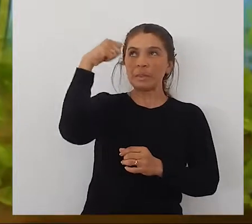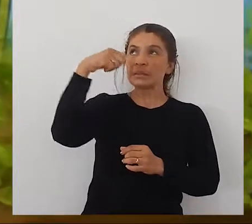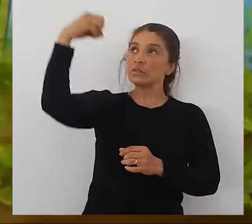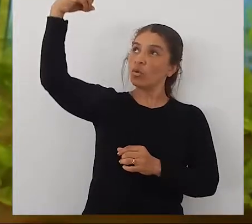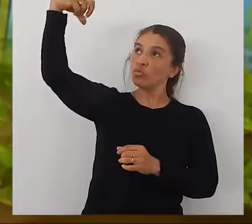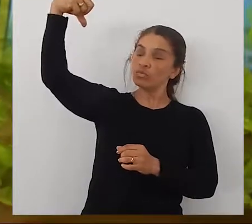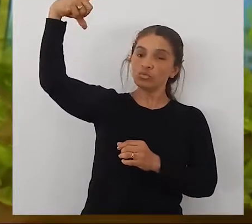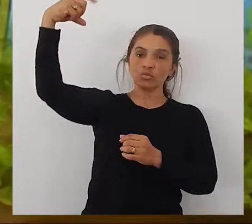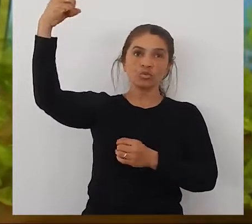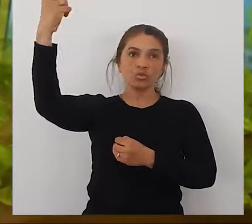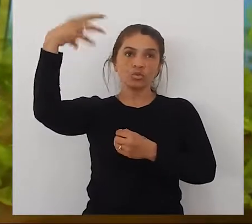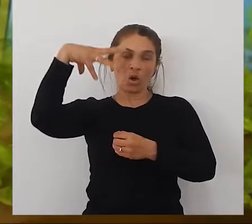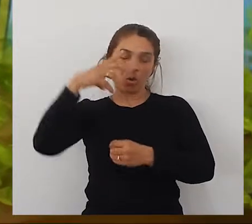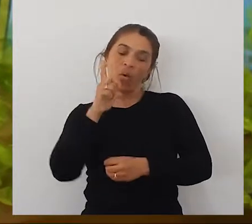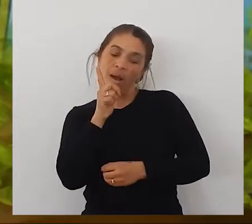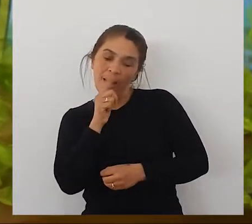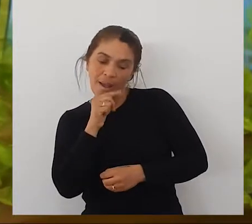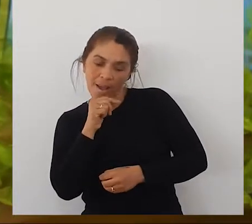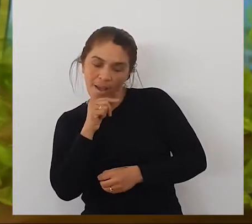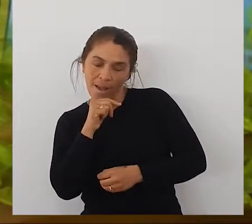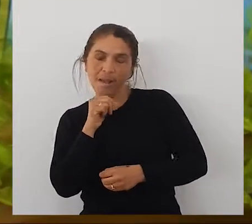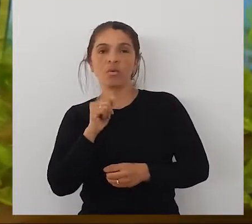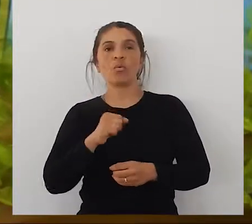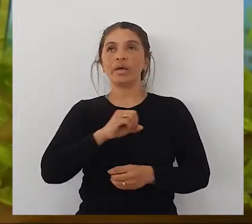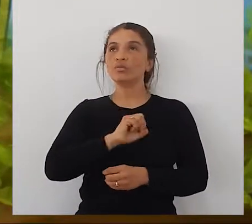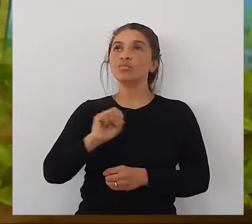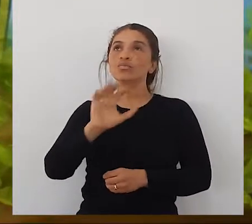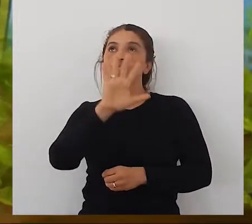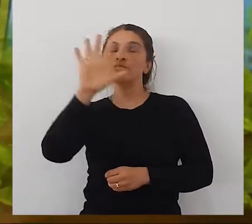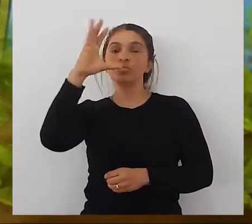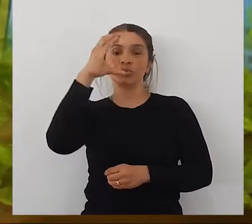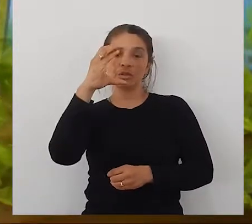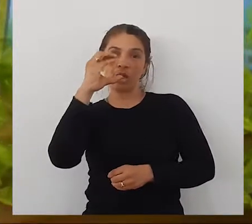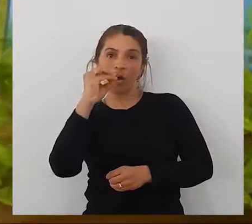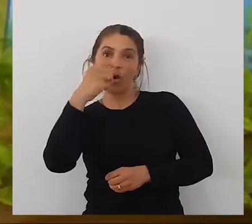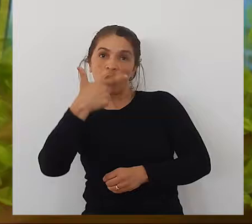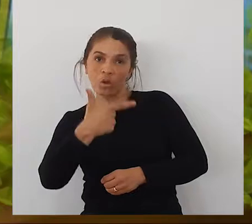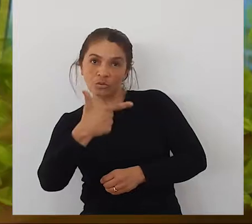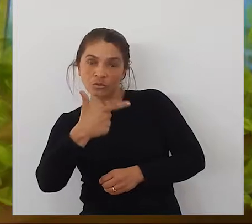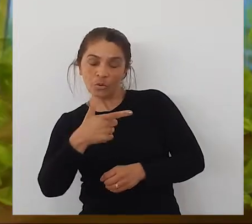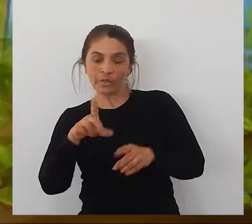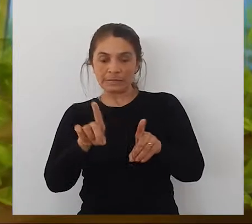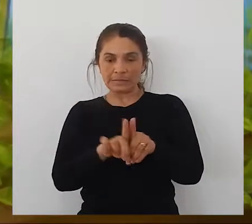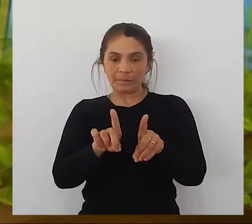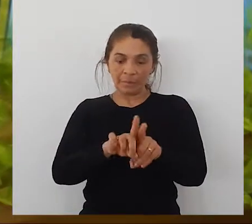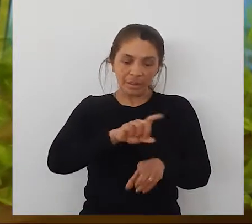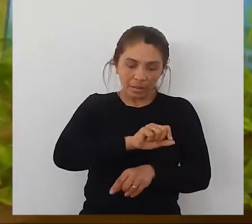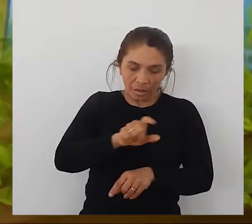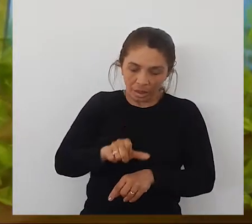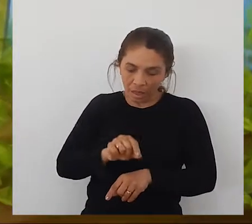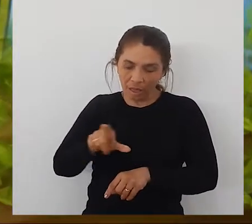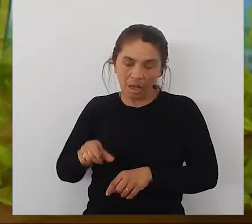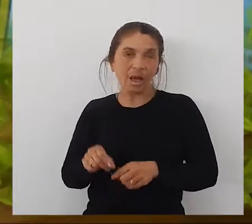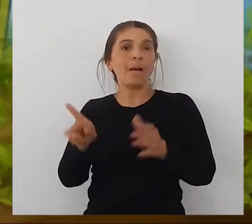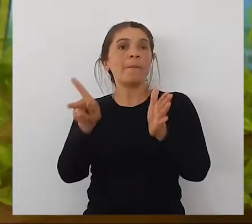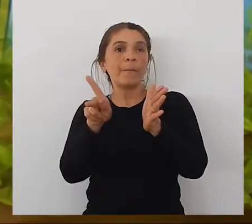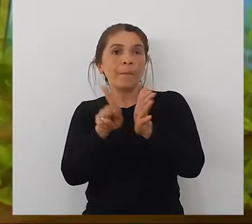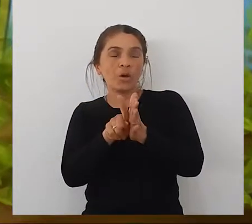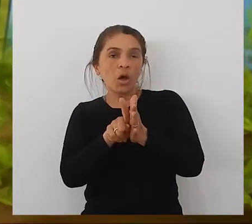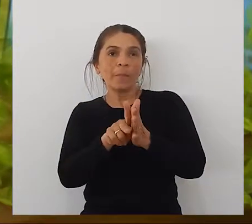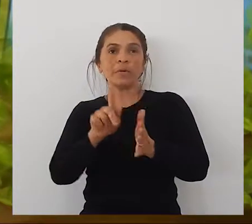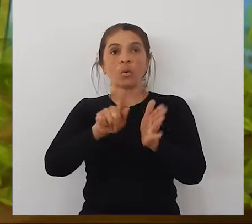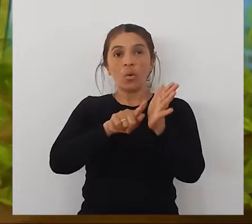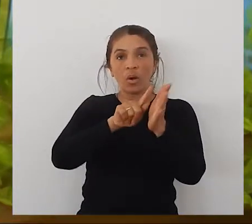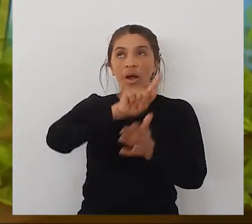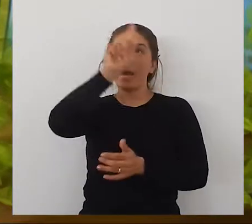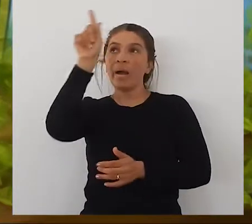energia solar, água e gás carbônico. Com isso, a planta produz seu próprio alimento, chamado